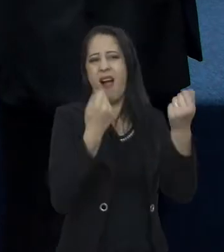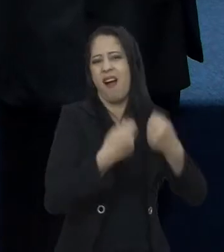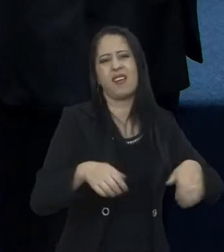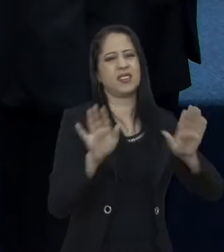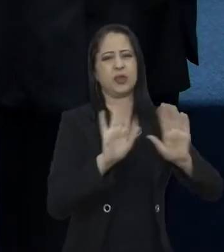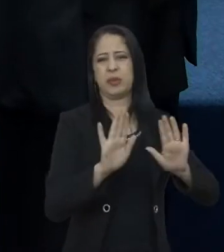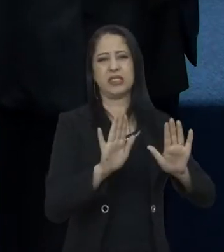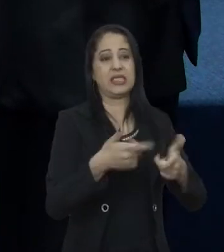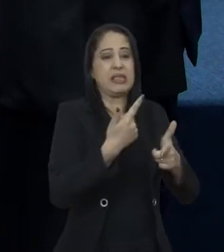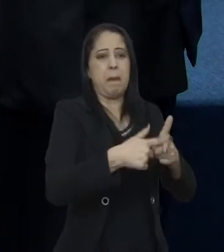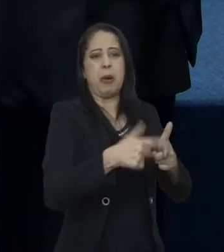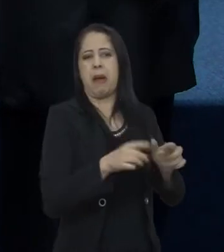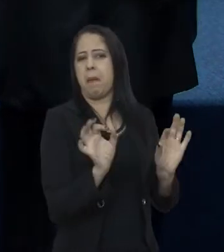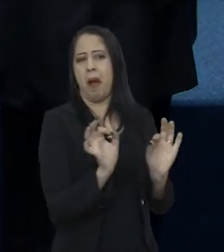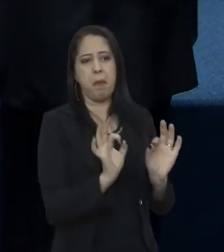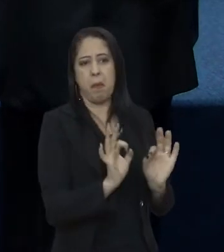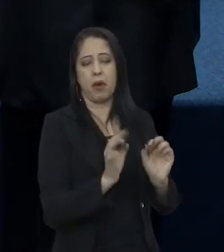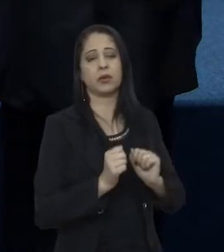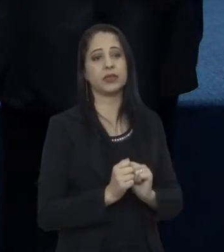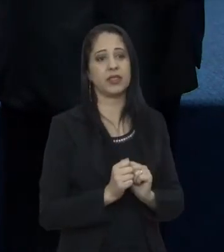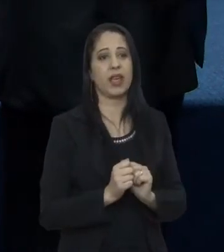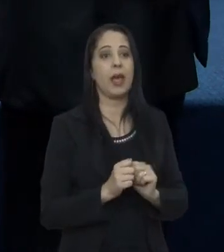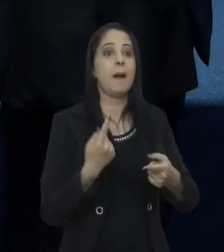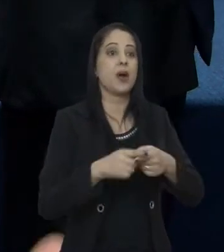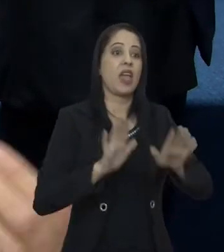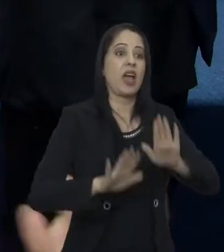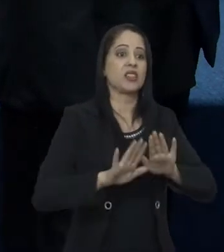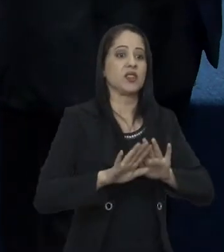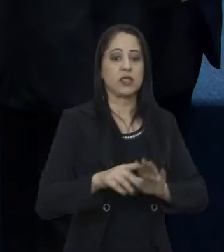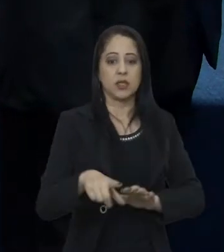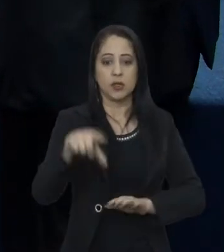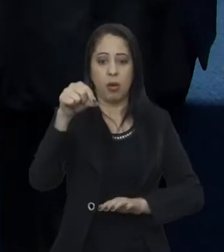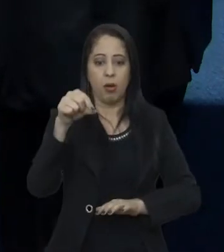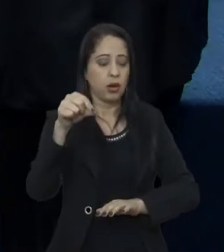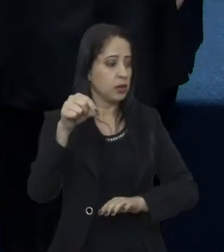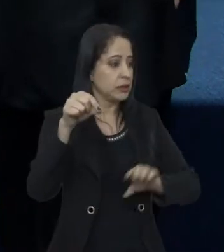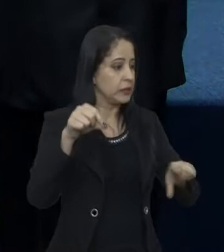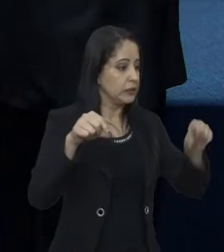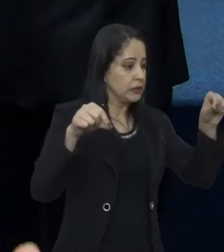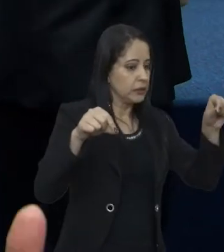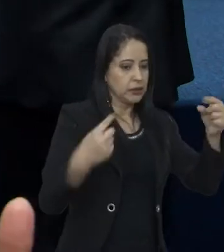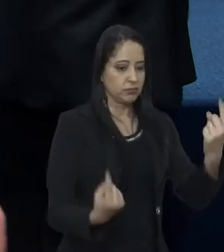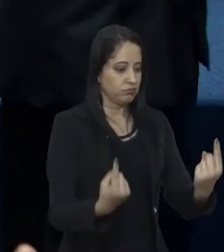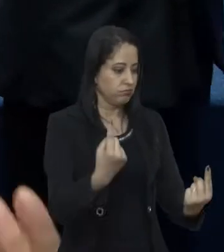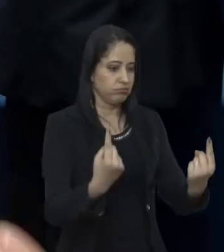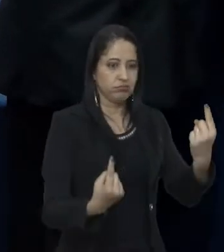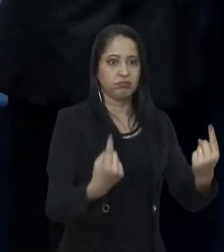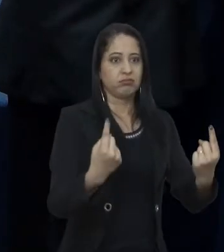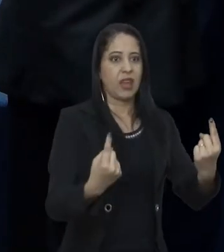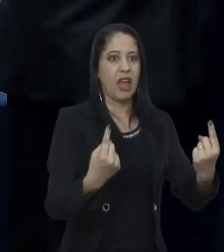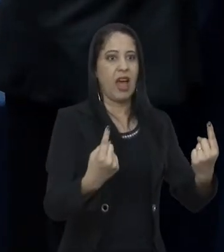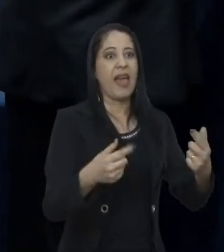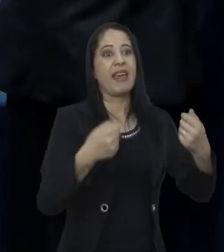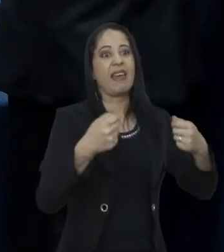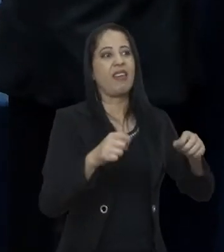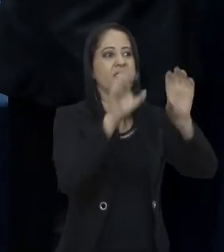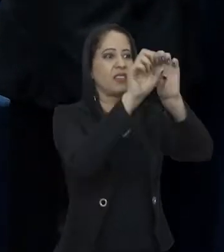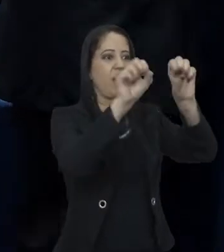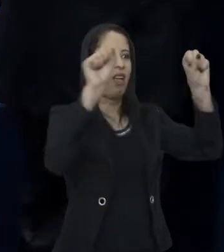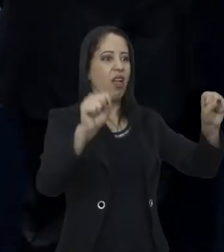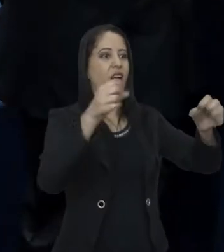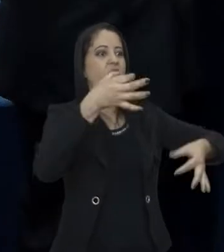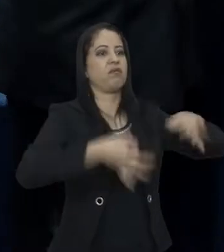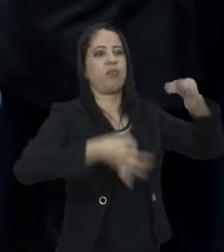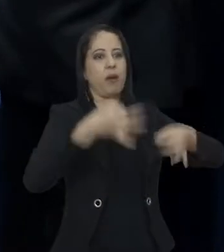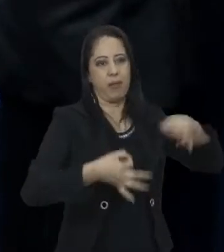se favorável ou para por uma parte para outra e recorrer para o tribunal e essa parte que ganhou em